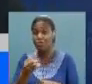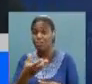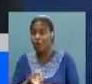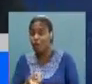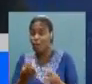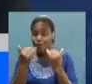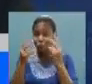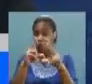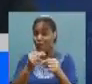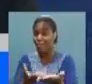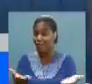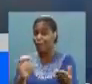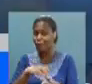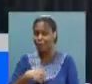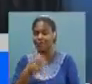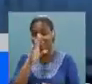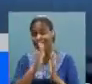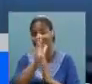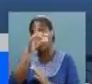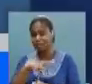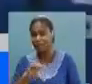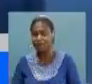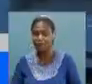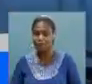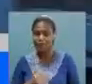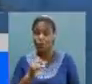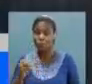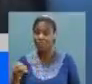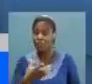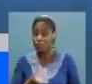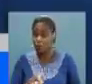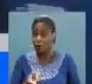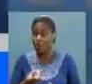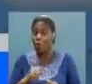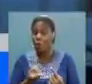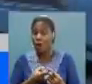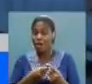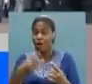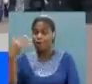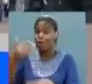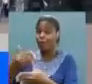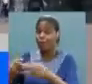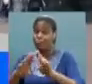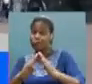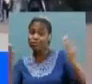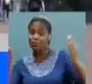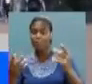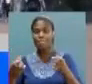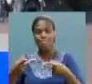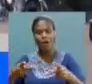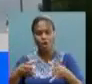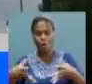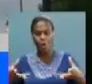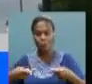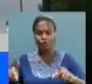novidades para apresentar os cabelos se deus quiser 2010 não será assim um ano de abertura das fronteiras por uma maior circulação dos carros